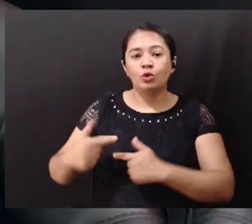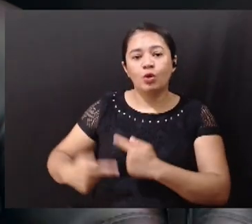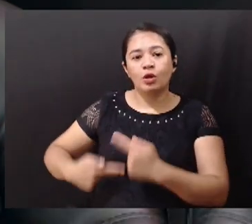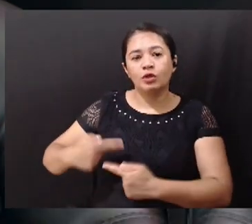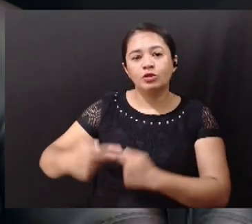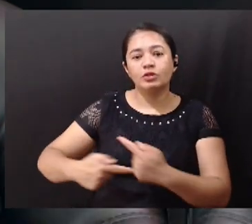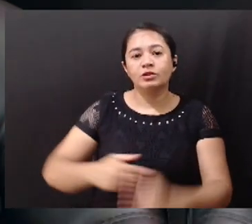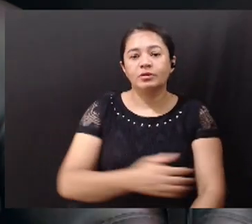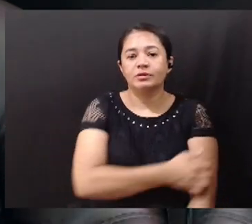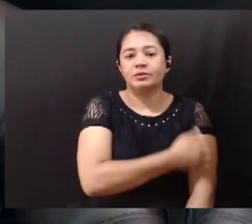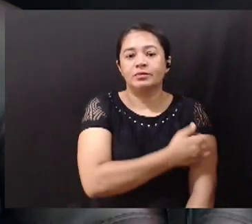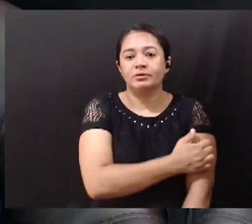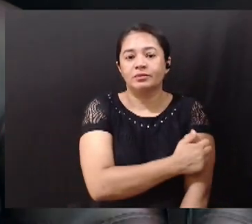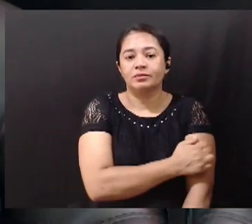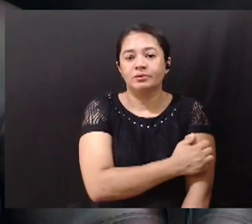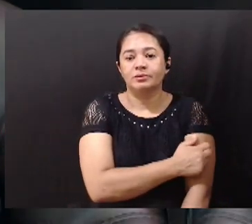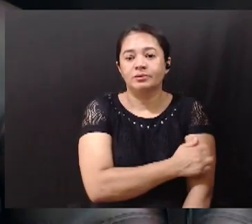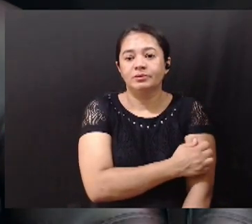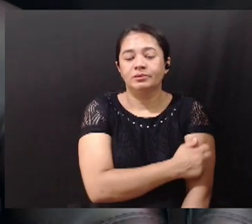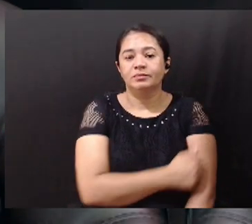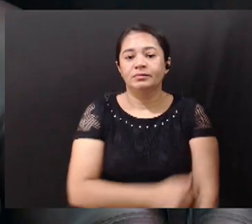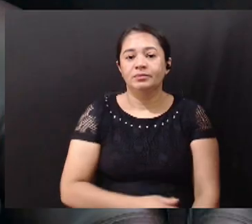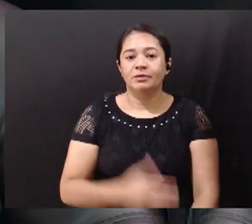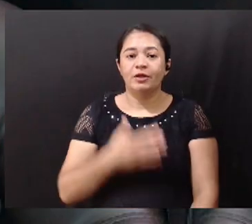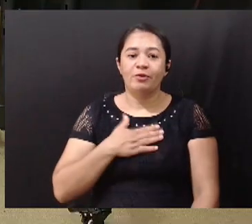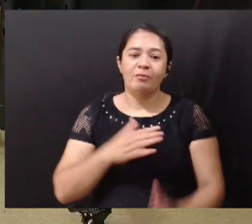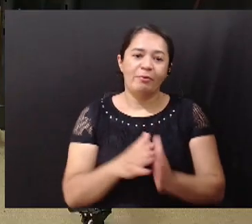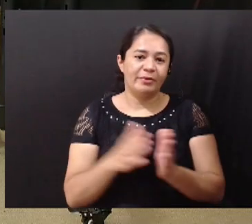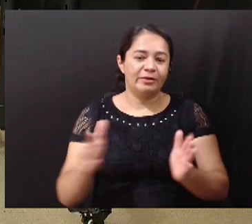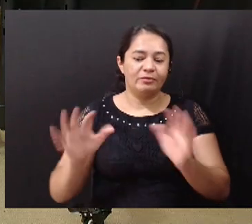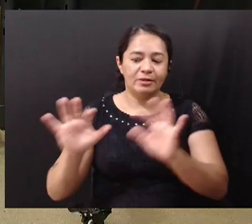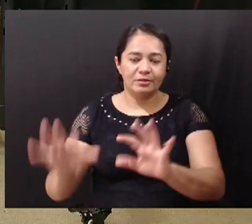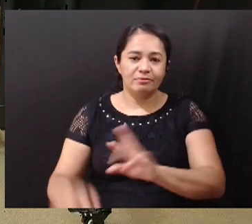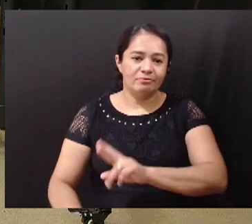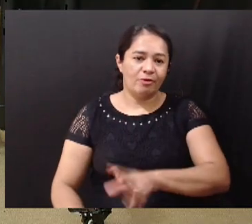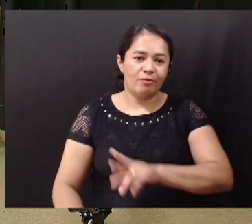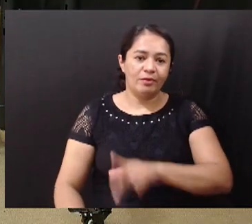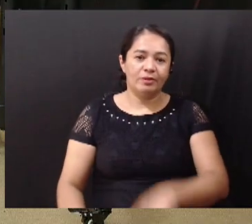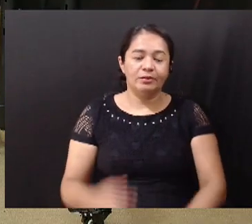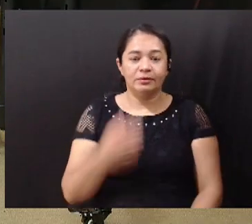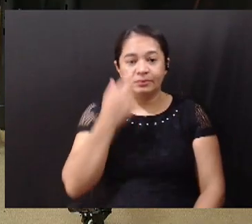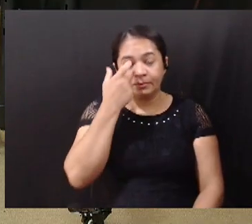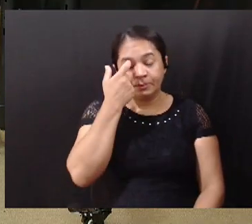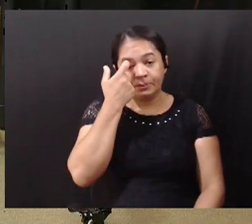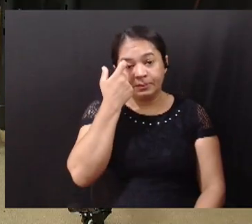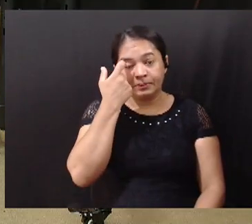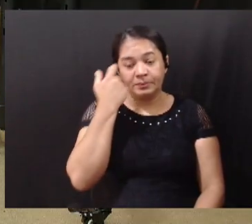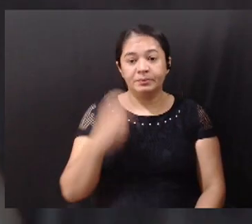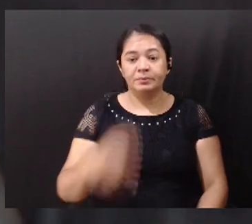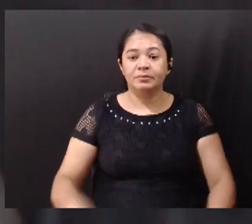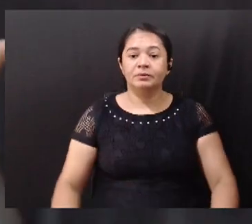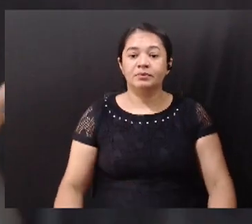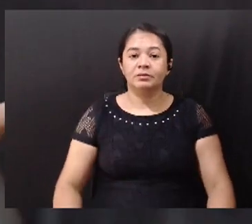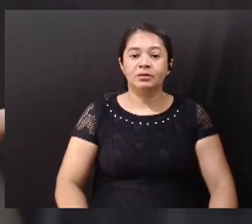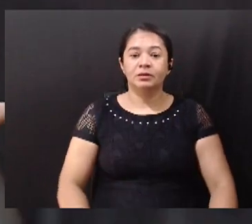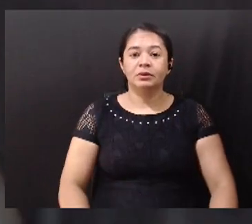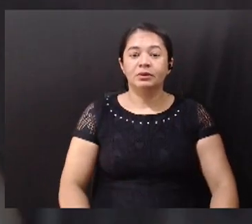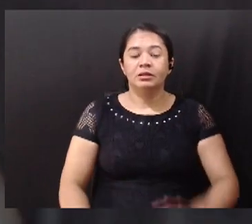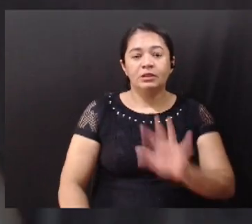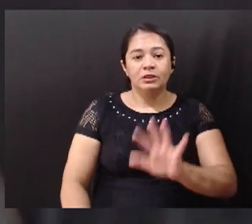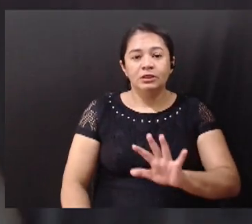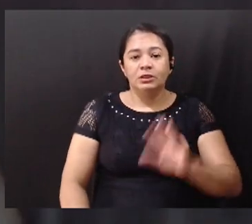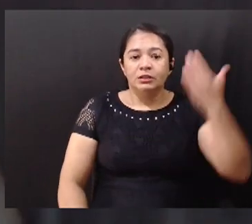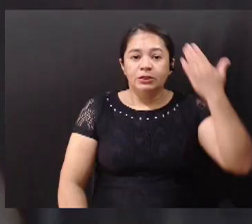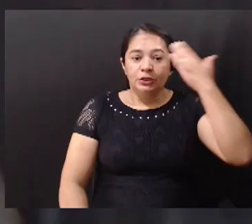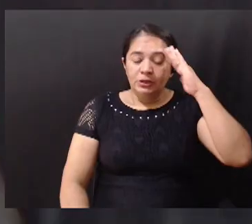entendendo hoje. Isso. Na minha época não era assim. Verdade. E essa questão, né, de entender que tá tudo